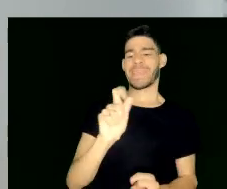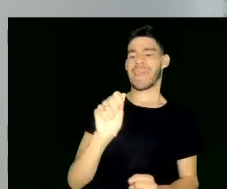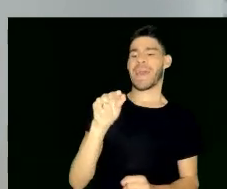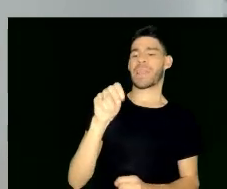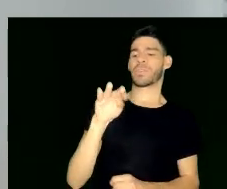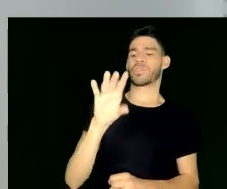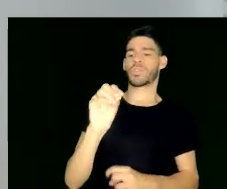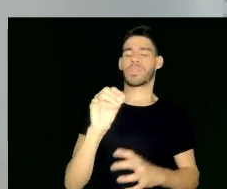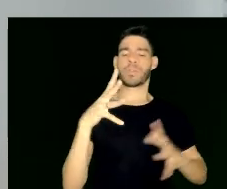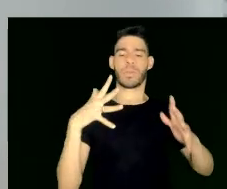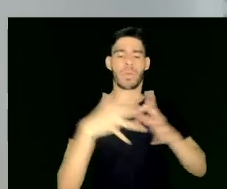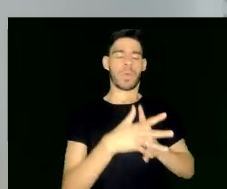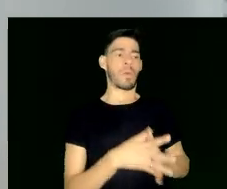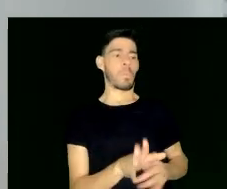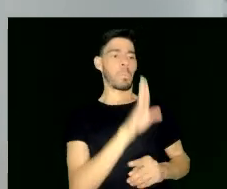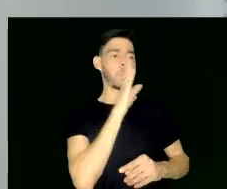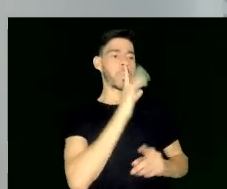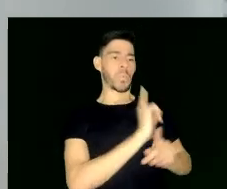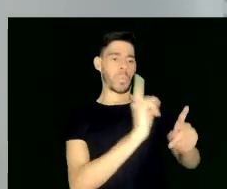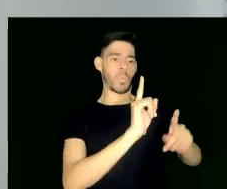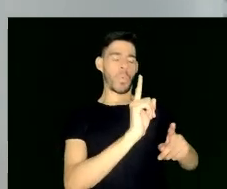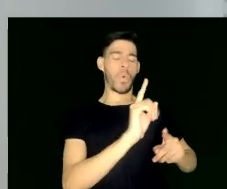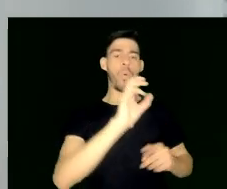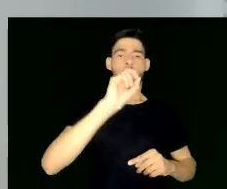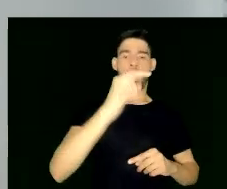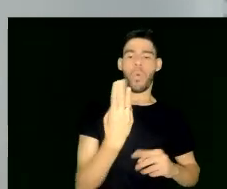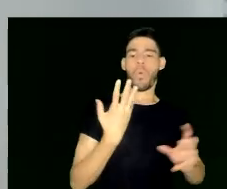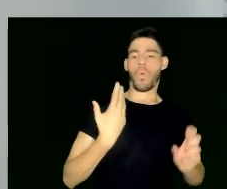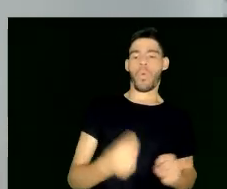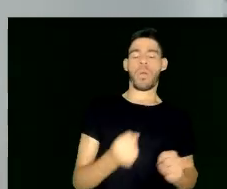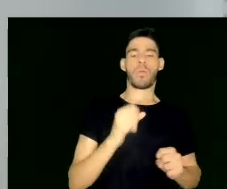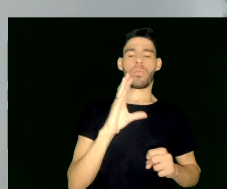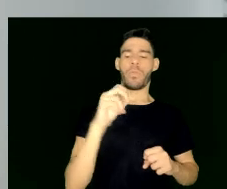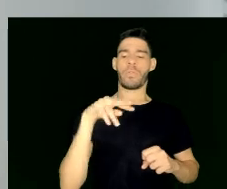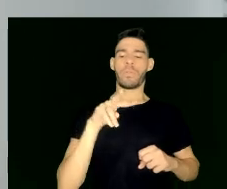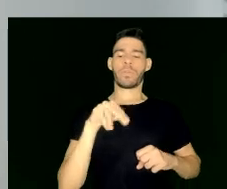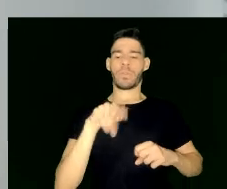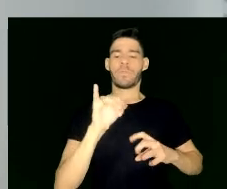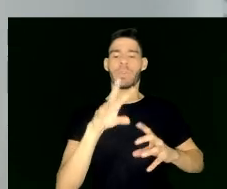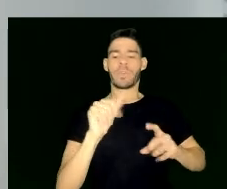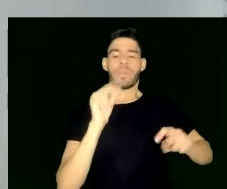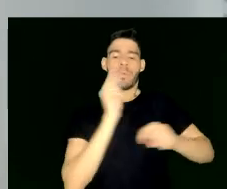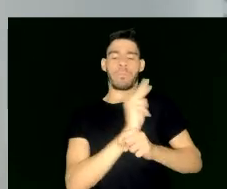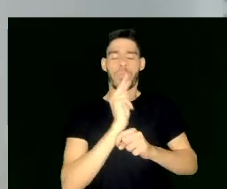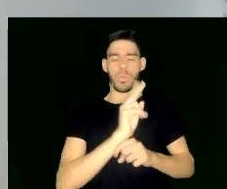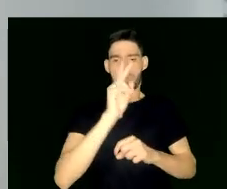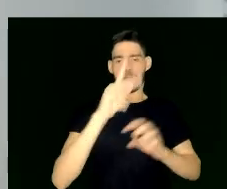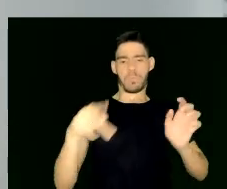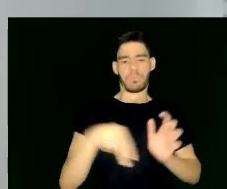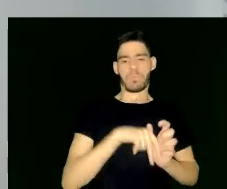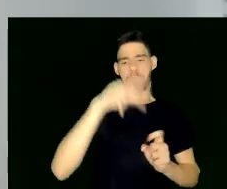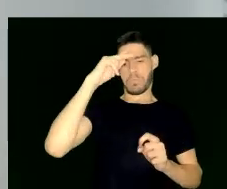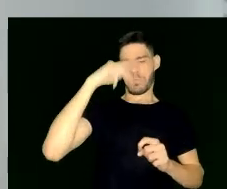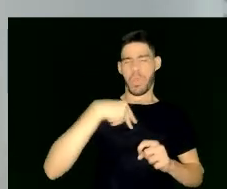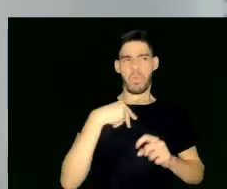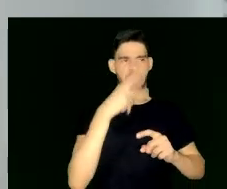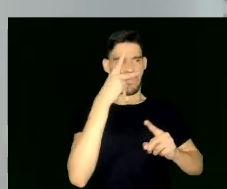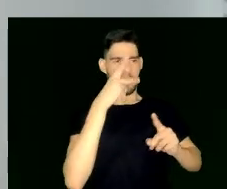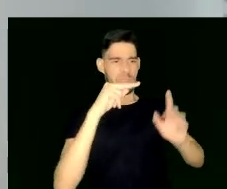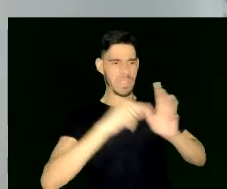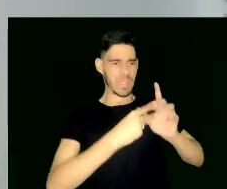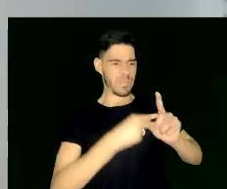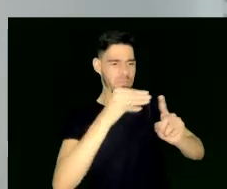Garantismo não pode ser confundido com omissão ou conivência. Autocontenção não é fraqueza ou sinônimo